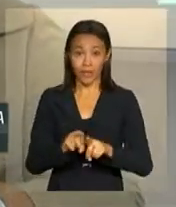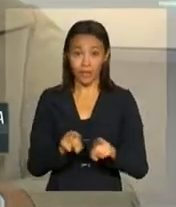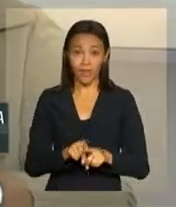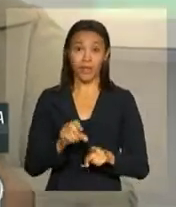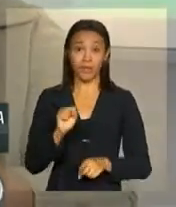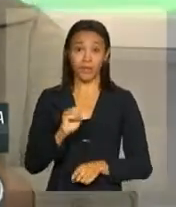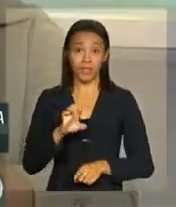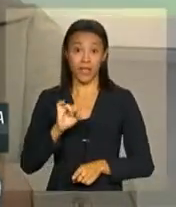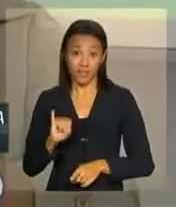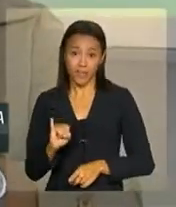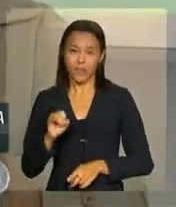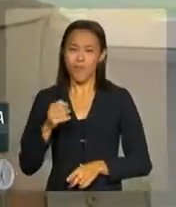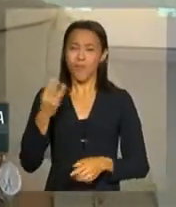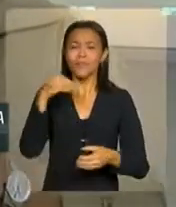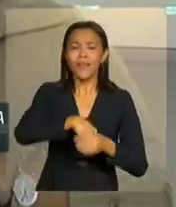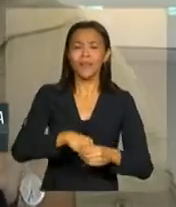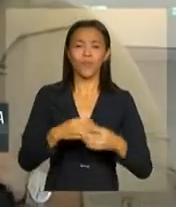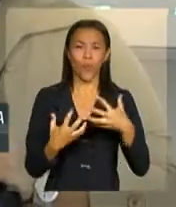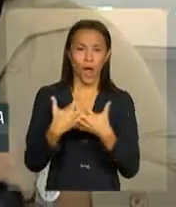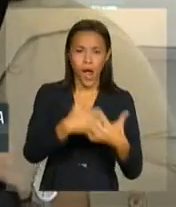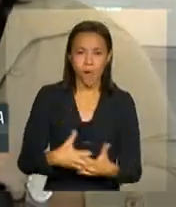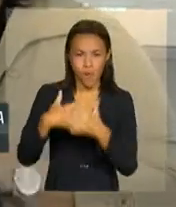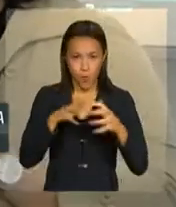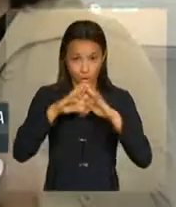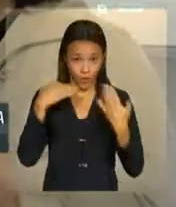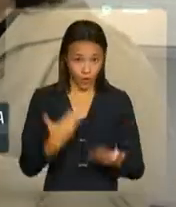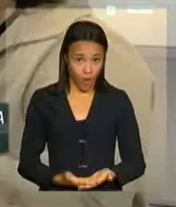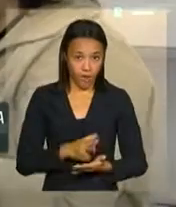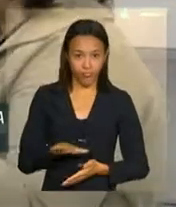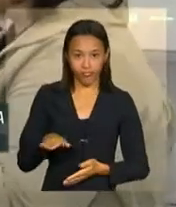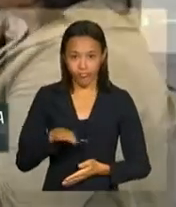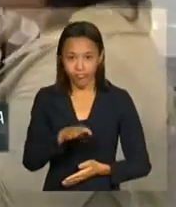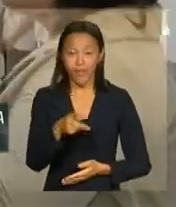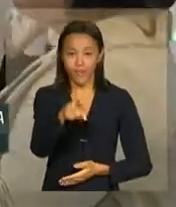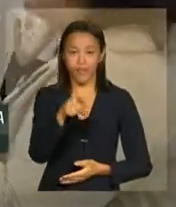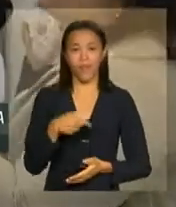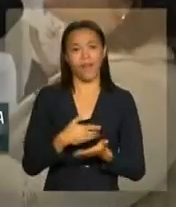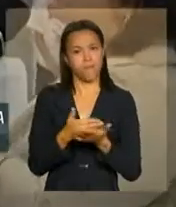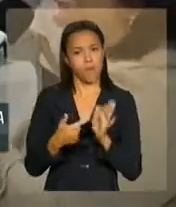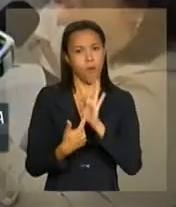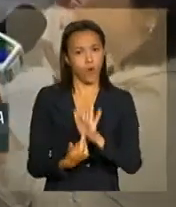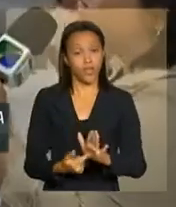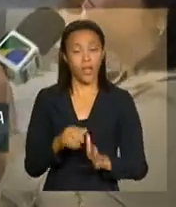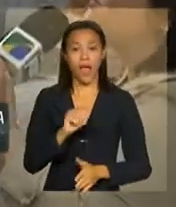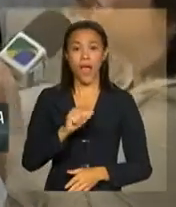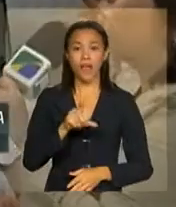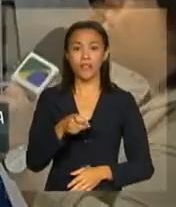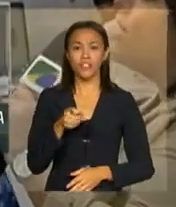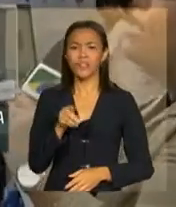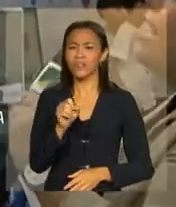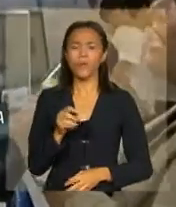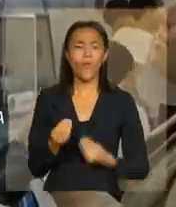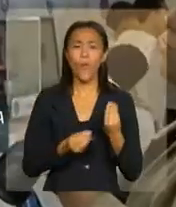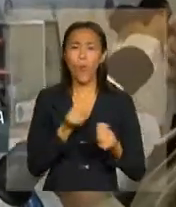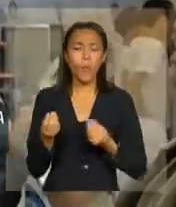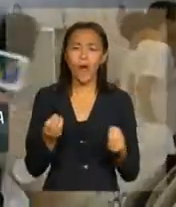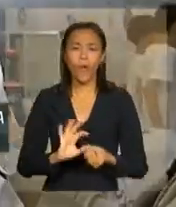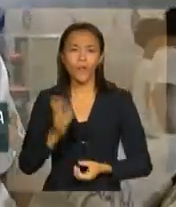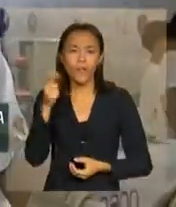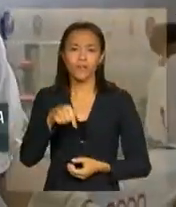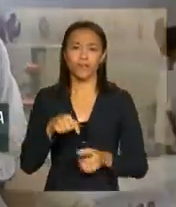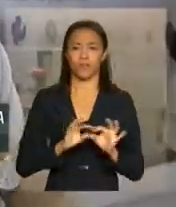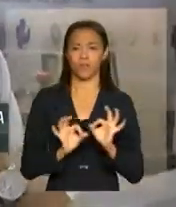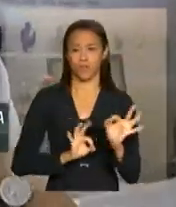móvel montada em um caminhão. Quem explica para a gente esse projeto é o responsável pela iniciativa, Alexandre Saito. Então, como funciona esse